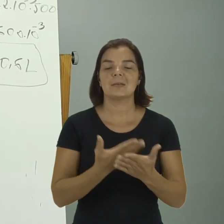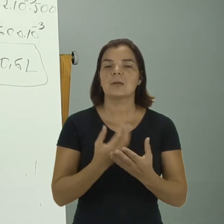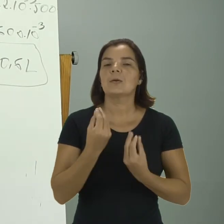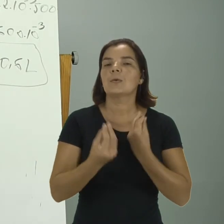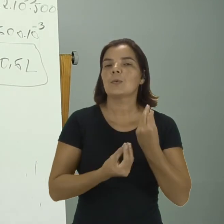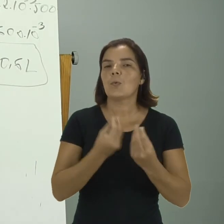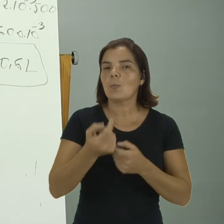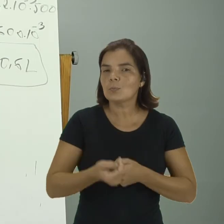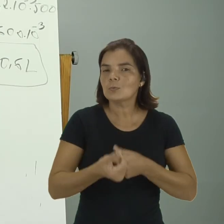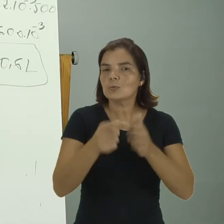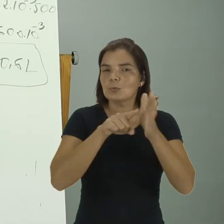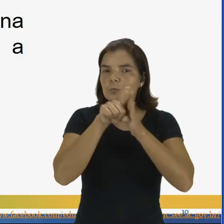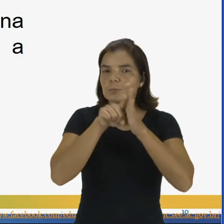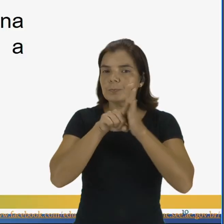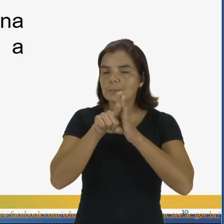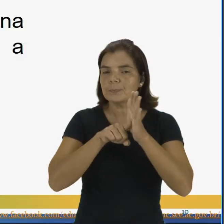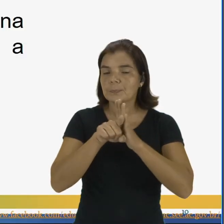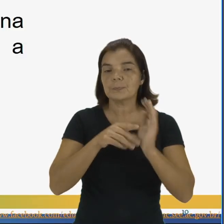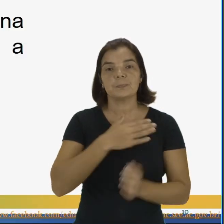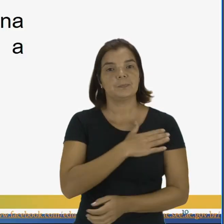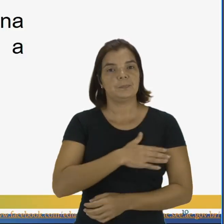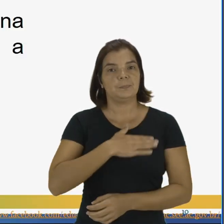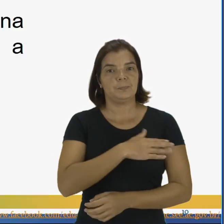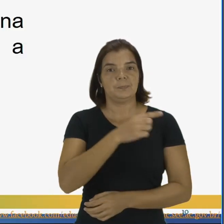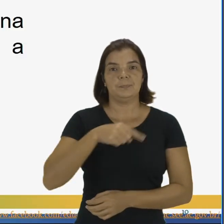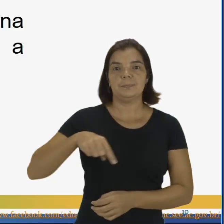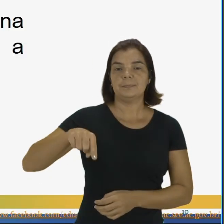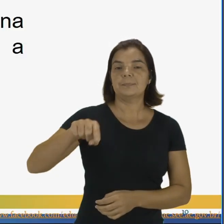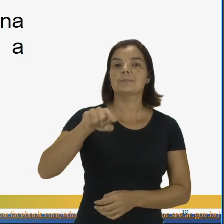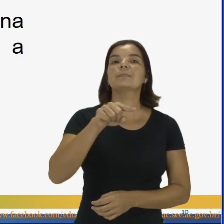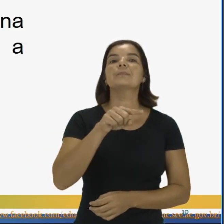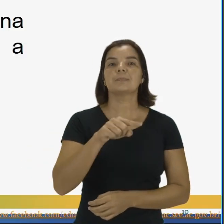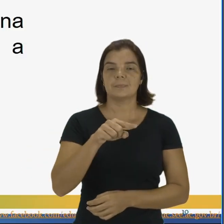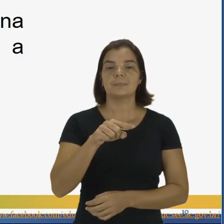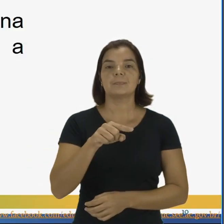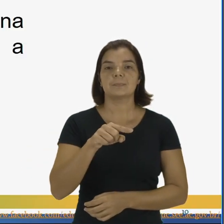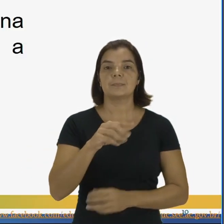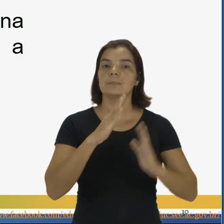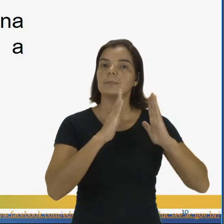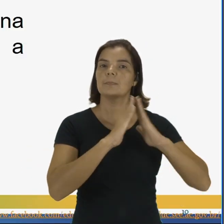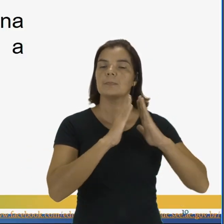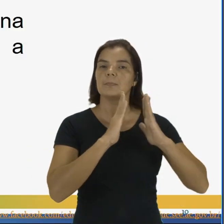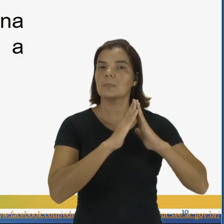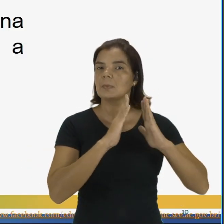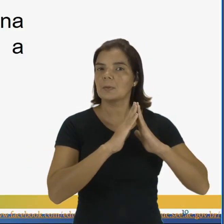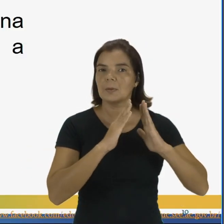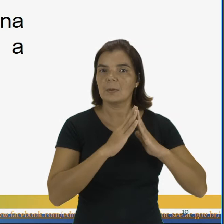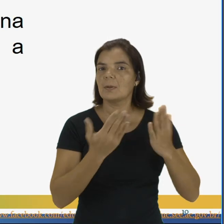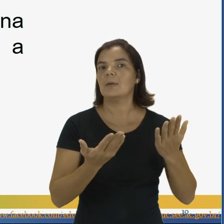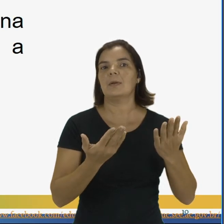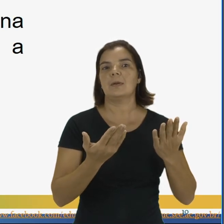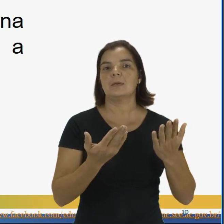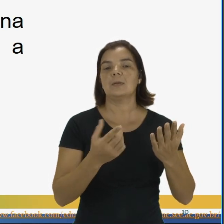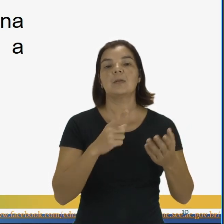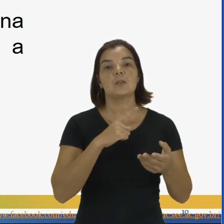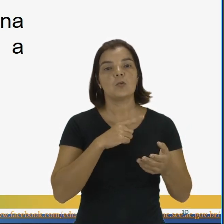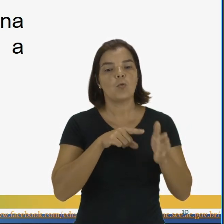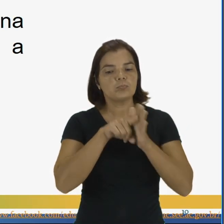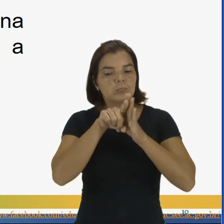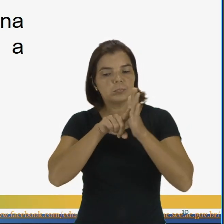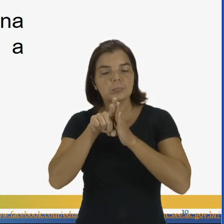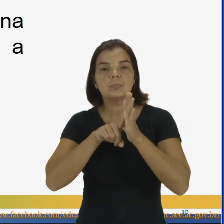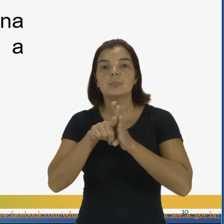como sugestão de pesquisa, eu gostaria que vocês, na casa de vocês, fizessem uma